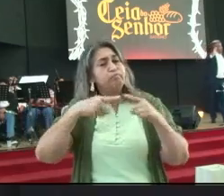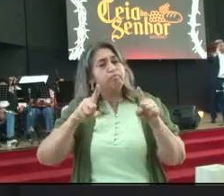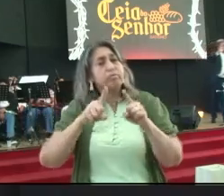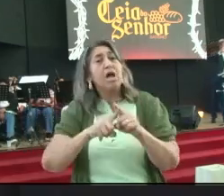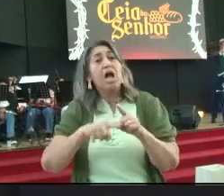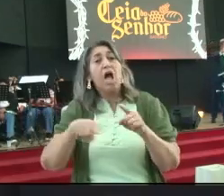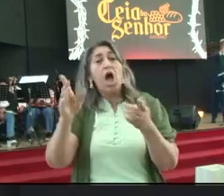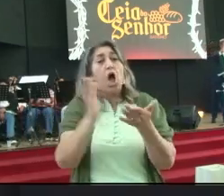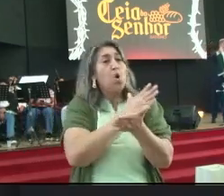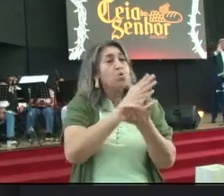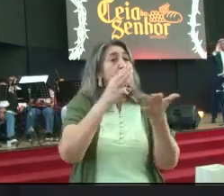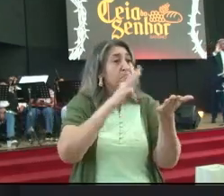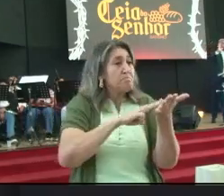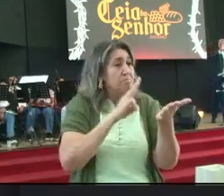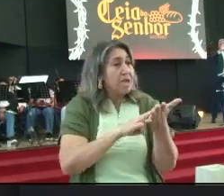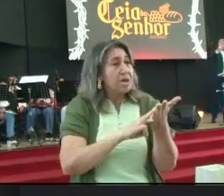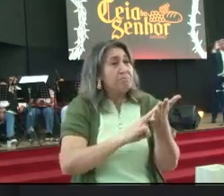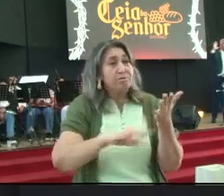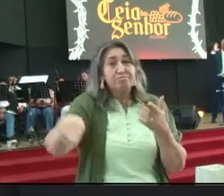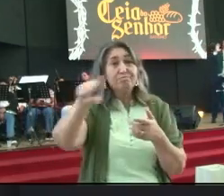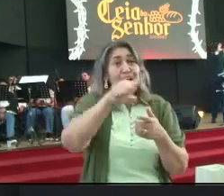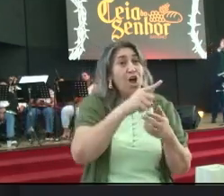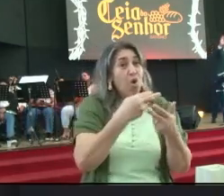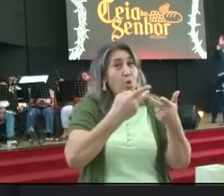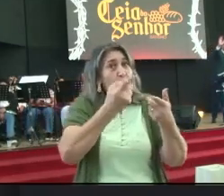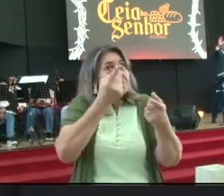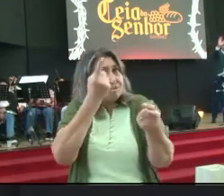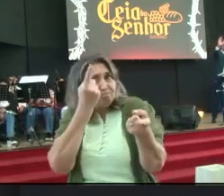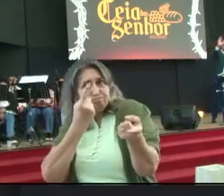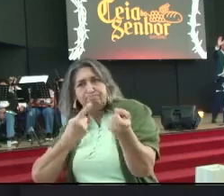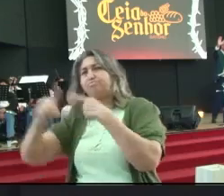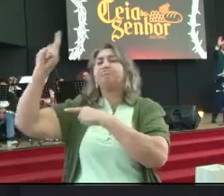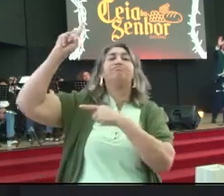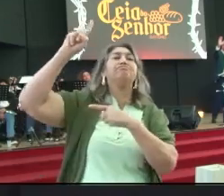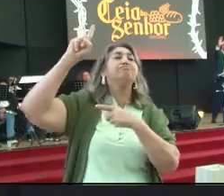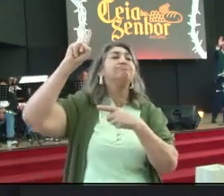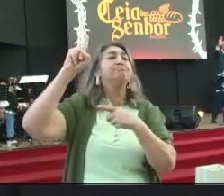alguns membros dessa igreja para coisas maiores.